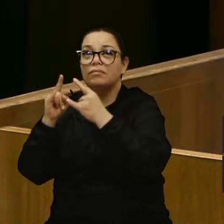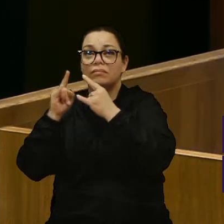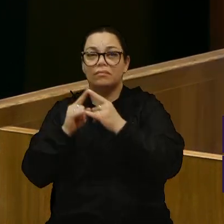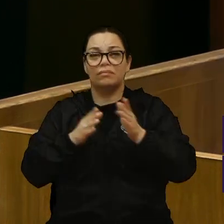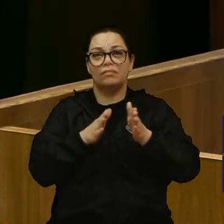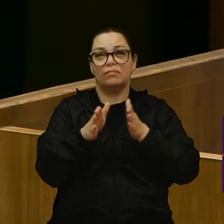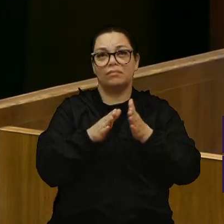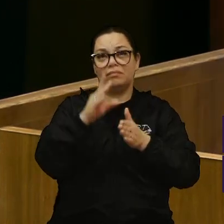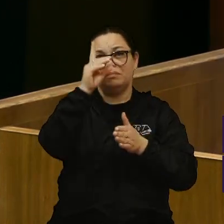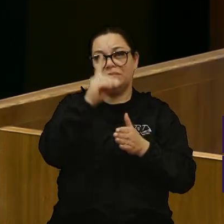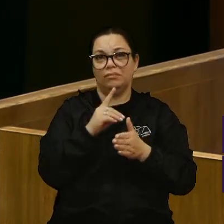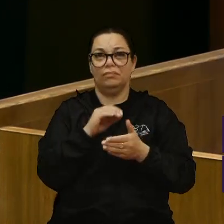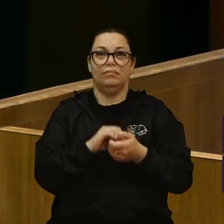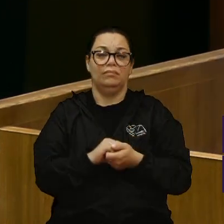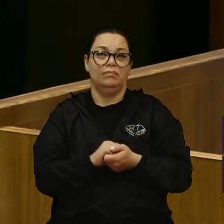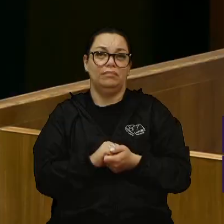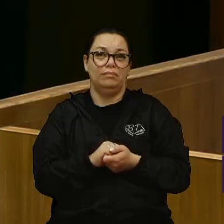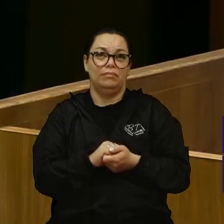direitos.